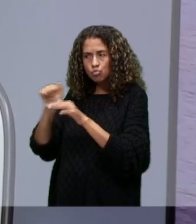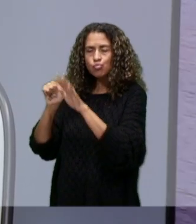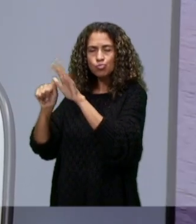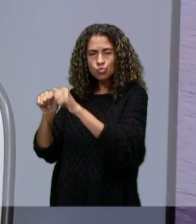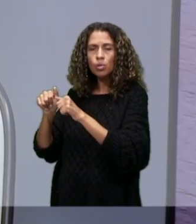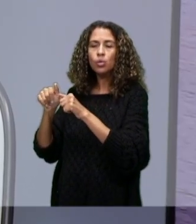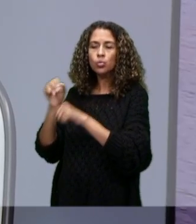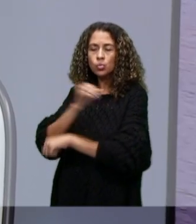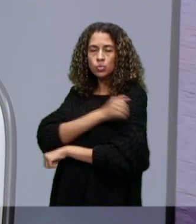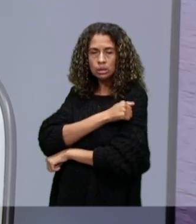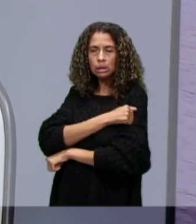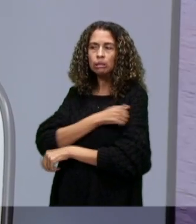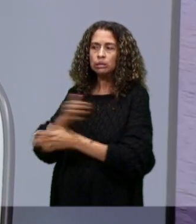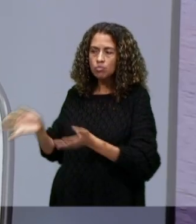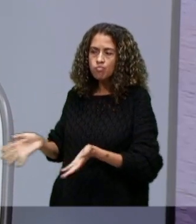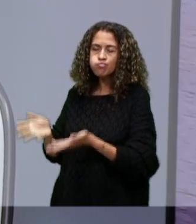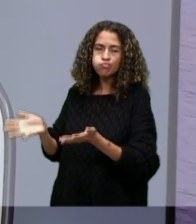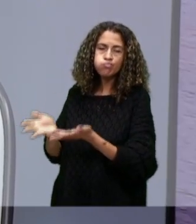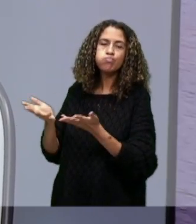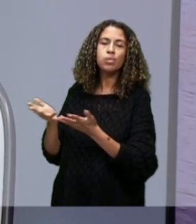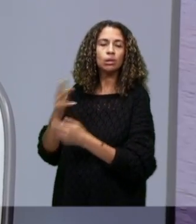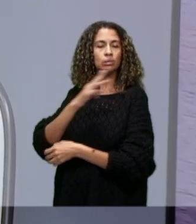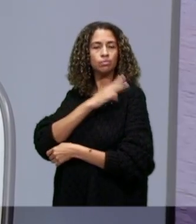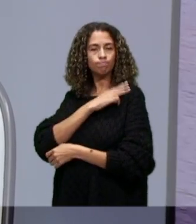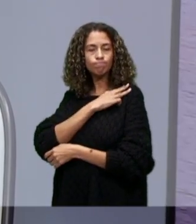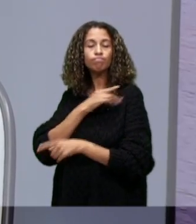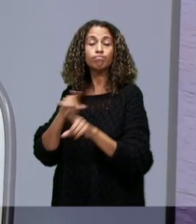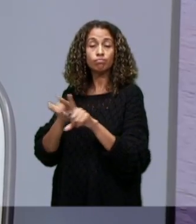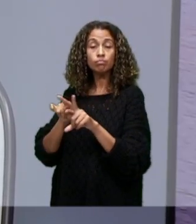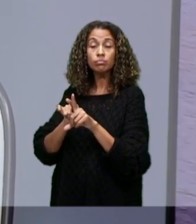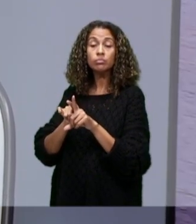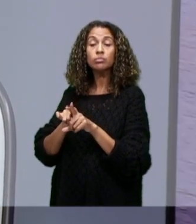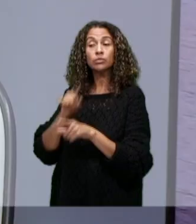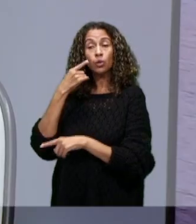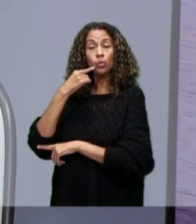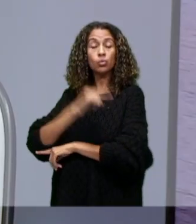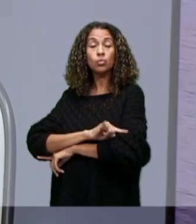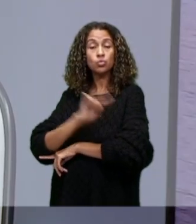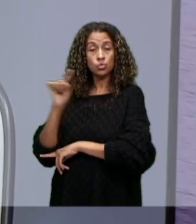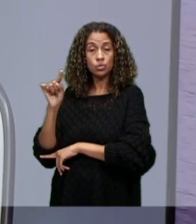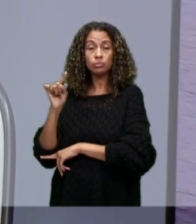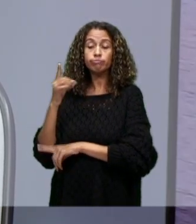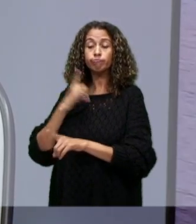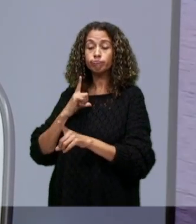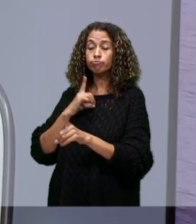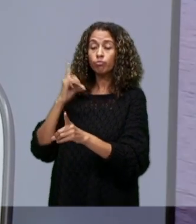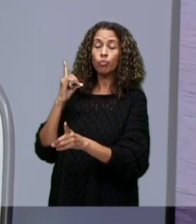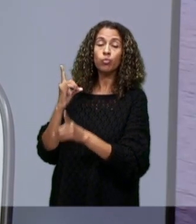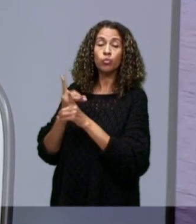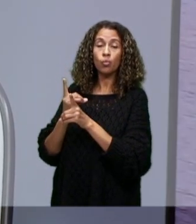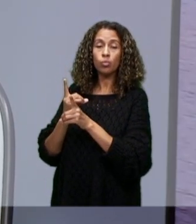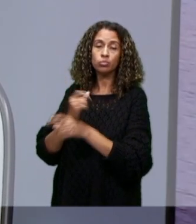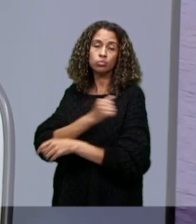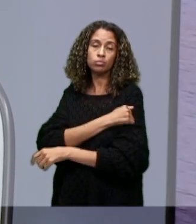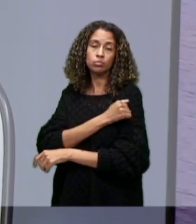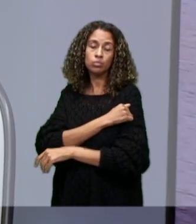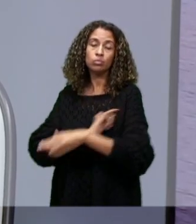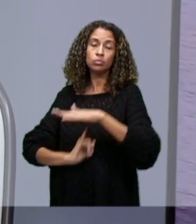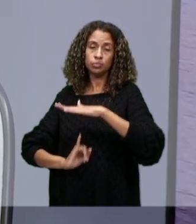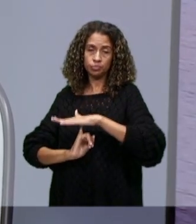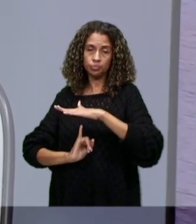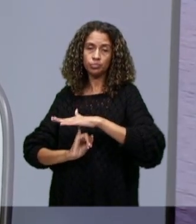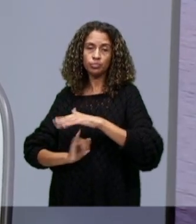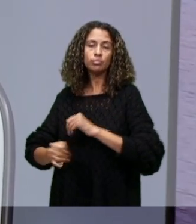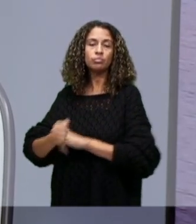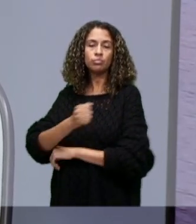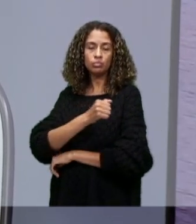os cursos e até do ensino médio, né? E aí nesse dia a gente fez um encontro com os alunos do ensino médio, teve